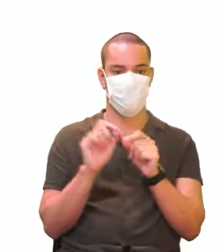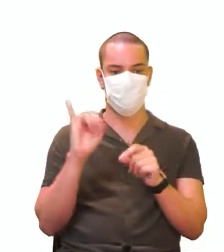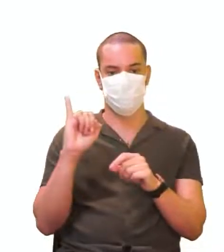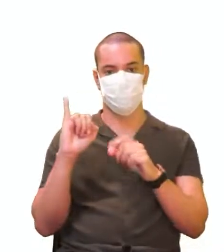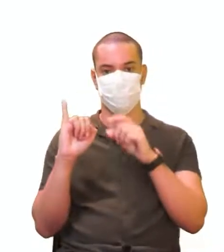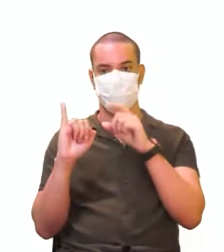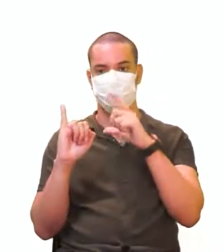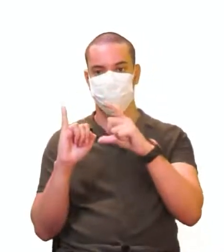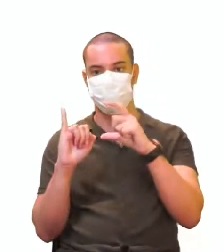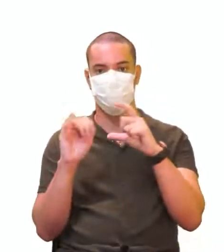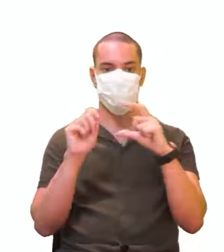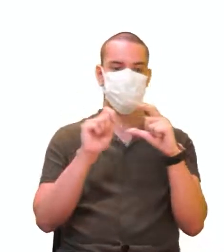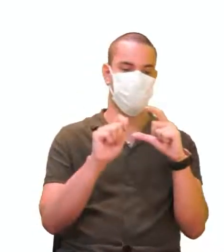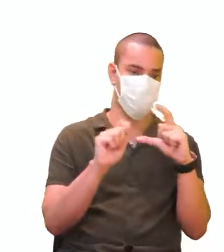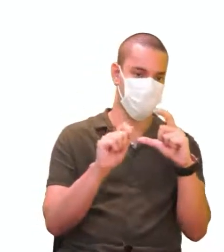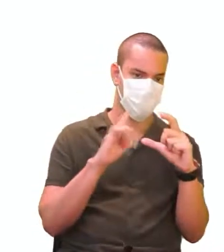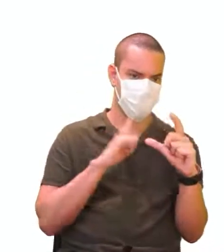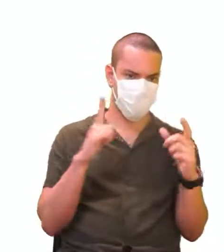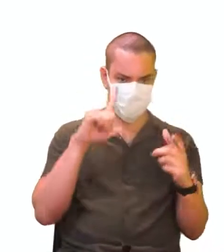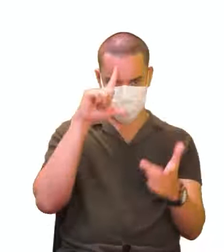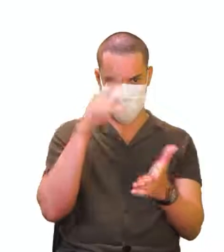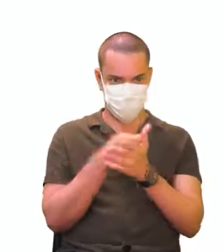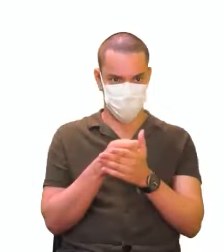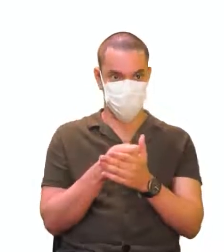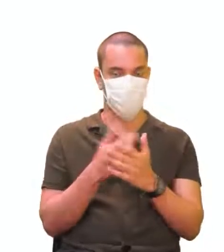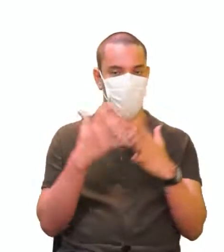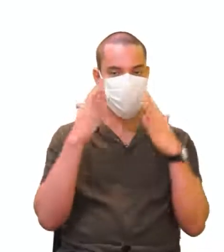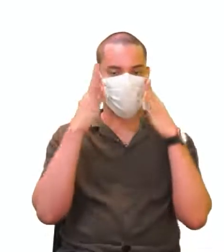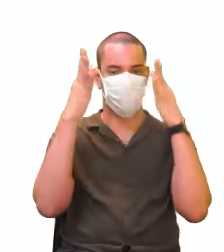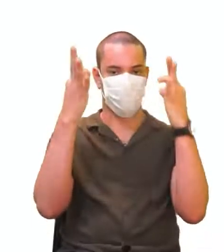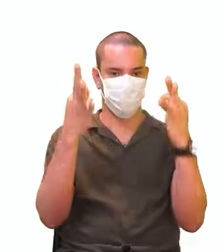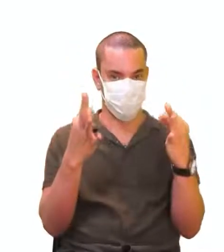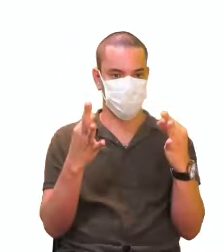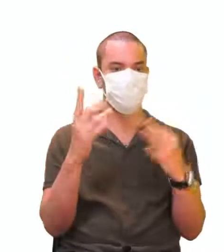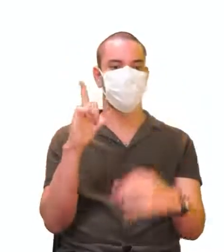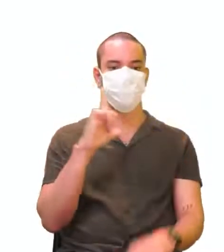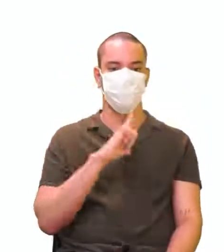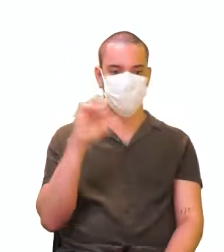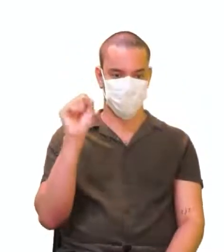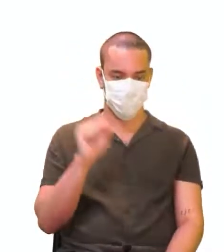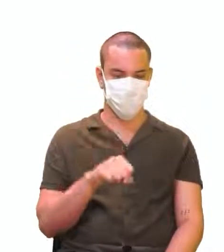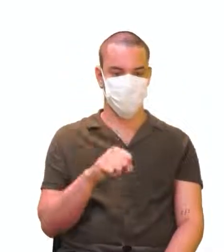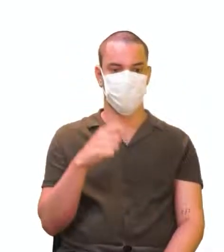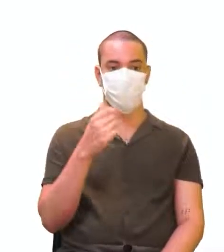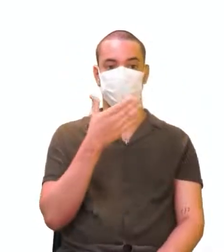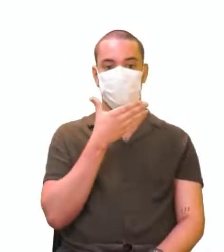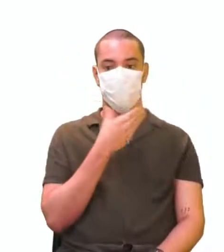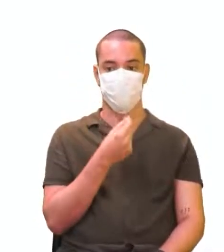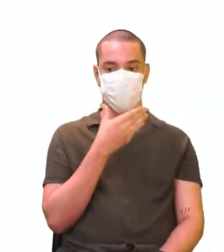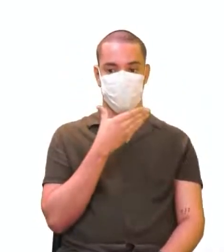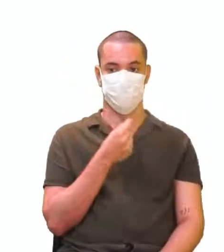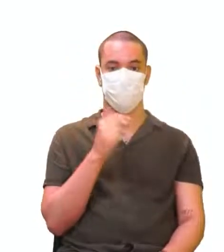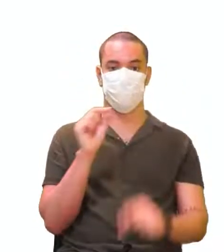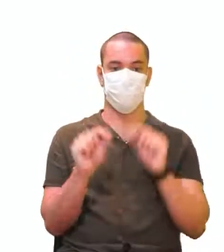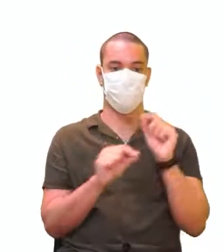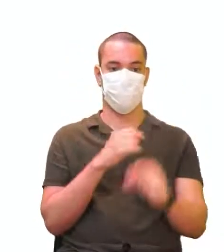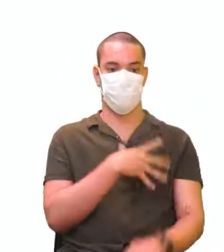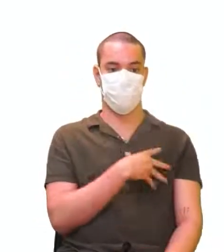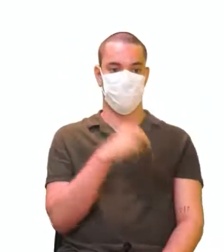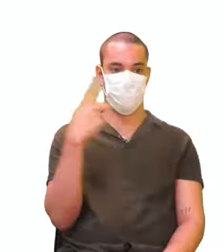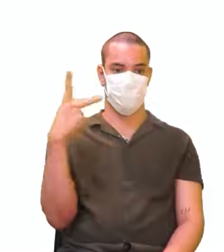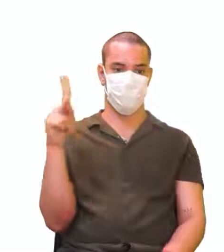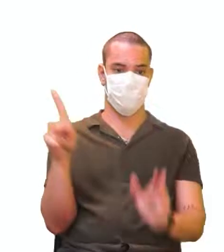azão? Tem como eu definir? Presta atenção aqui. Esse indivíduo menino, né, filho